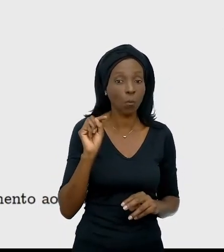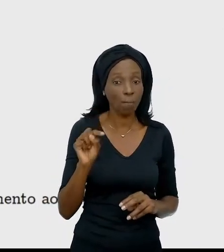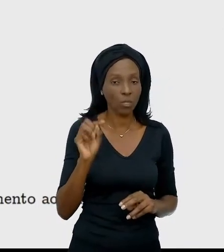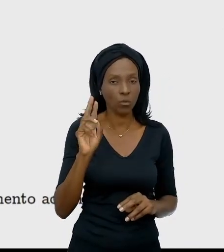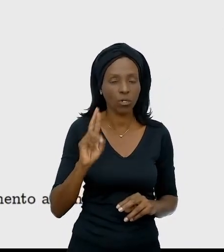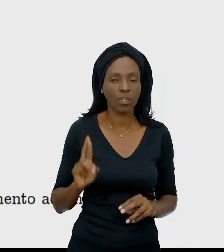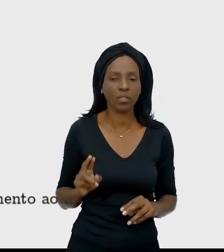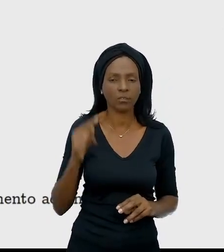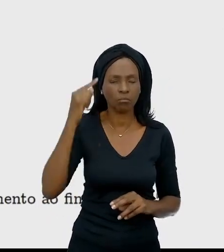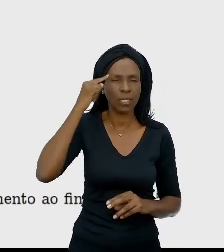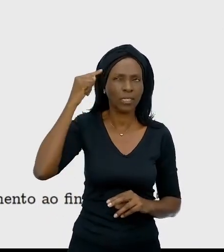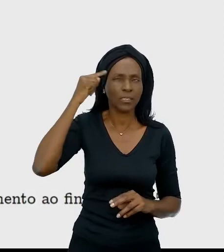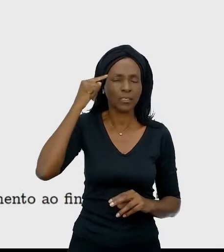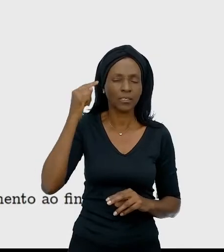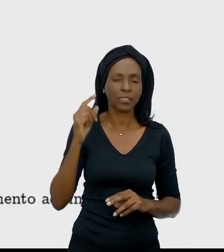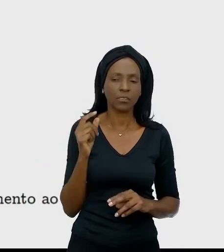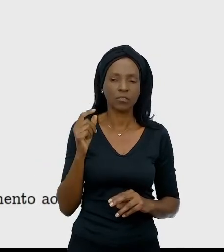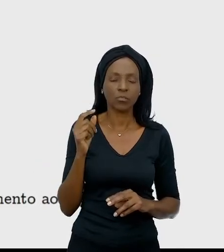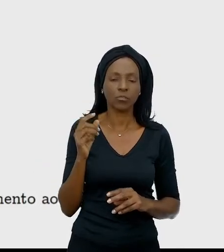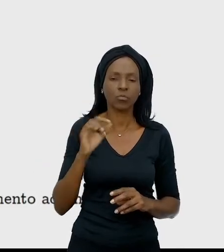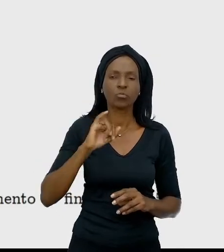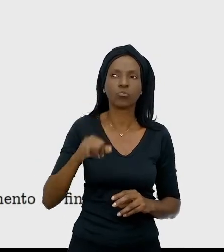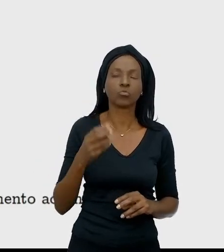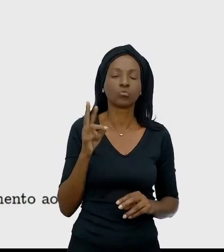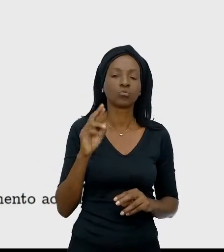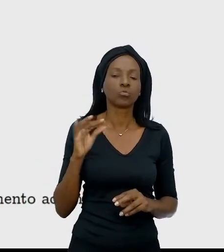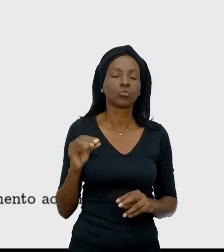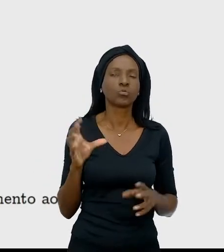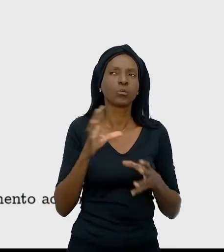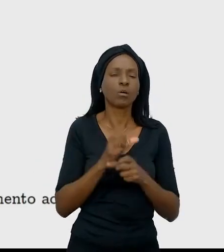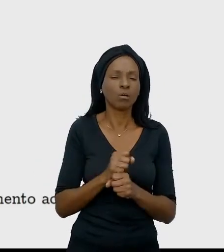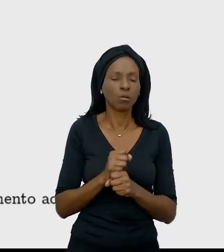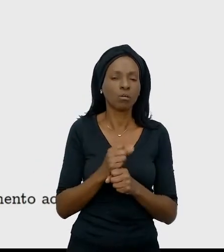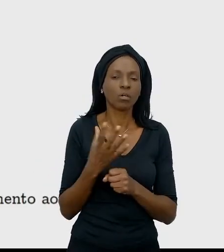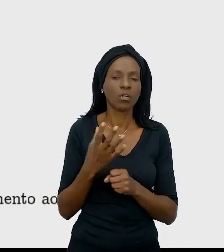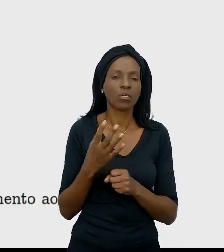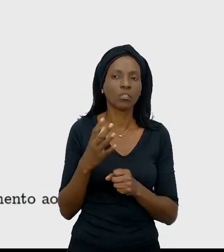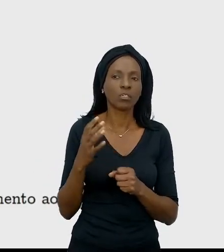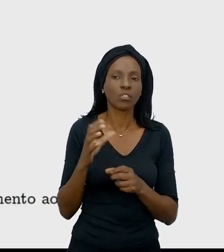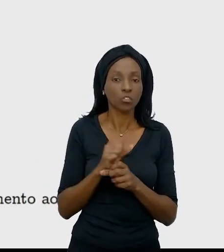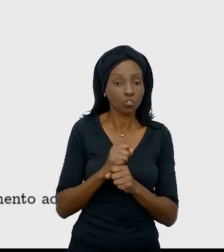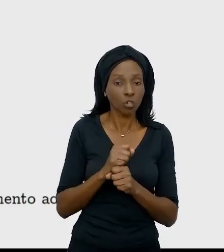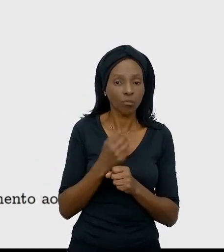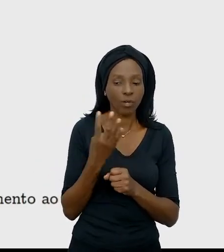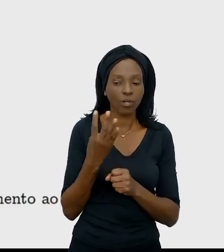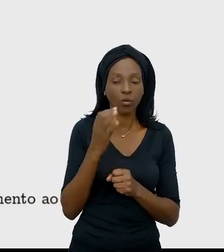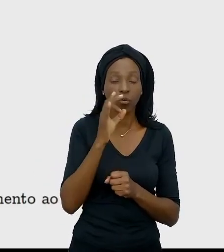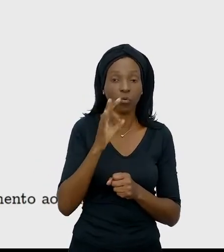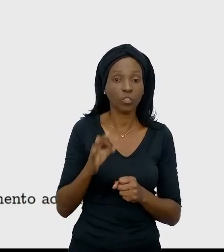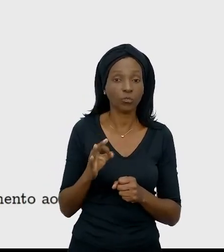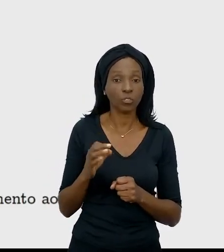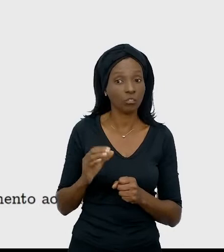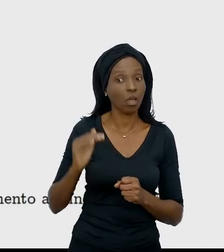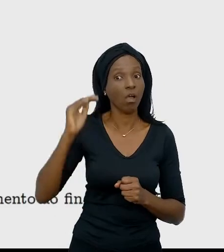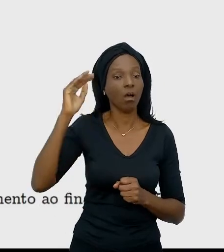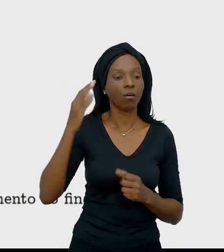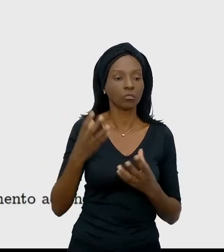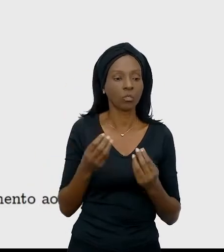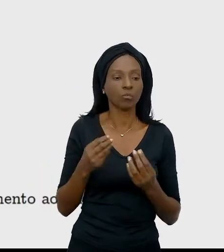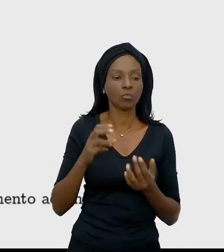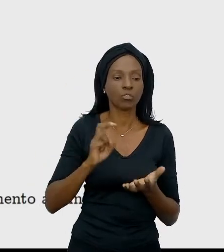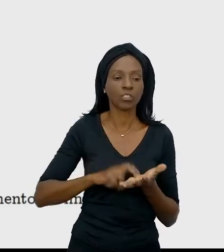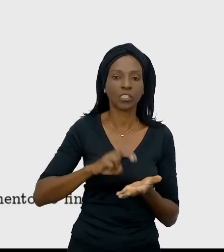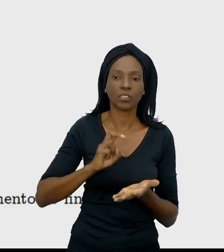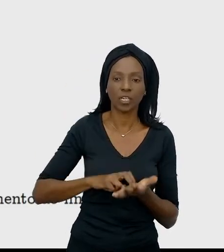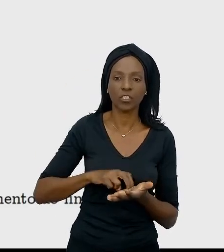em 300 mil, quanto que vai ter de juros, com uma taxa de 4%, que já é uma taxa alta, se você for pensar, e